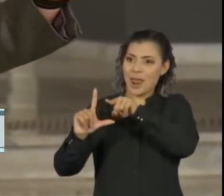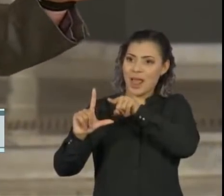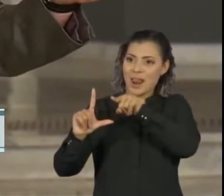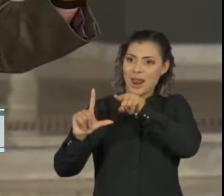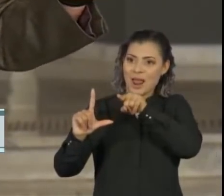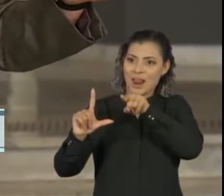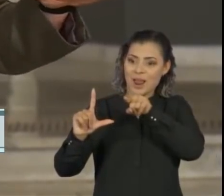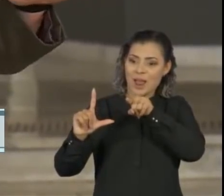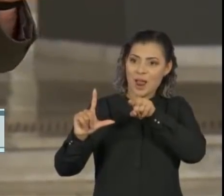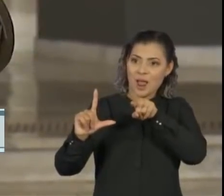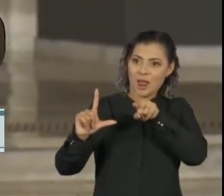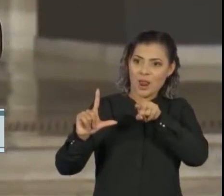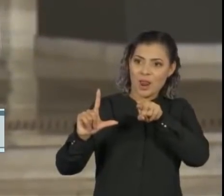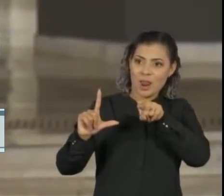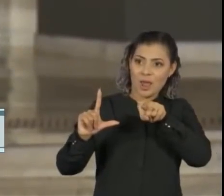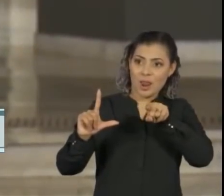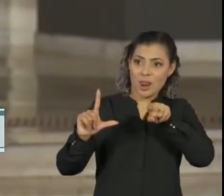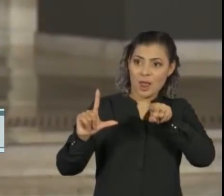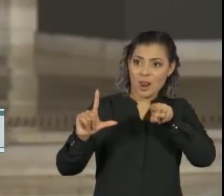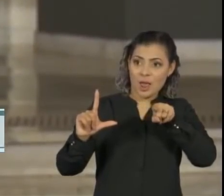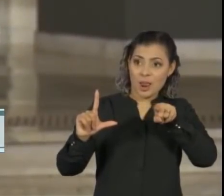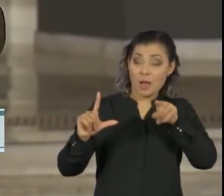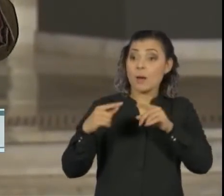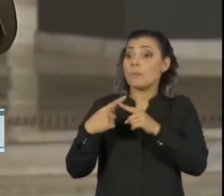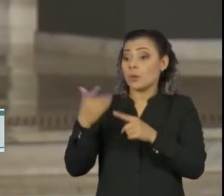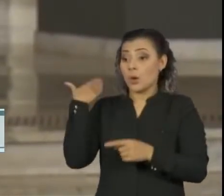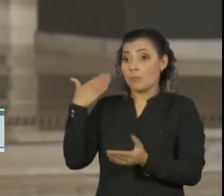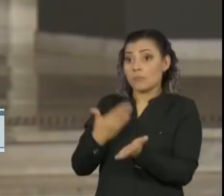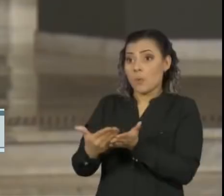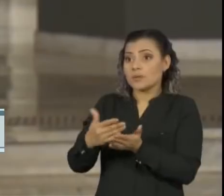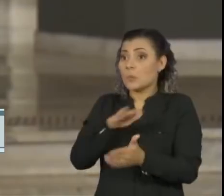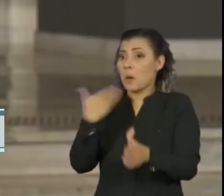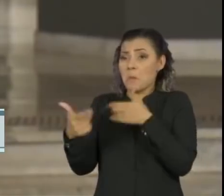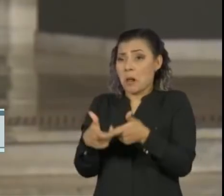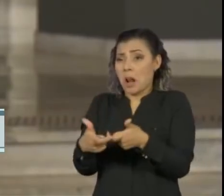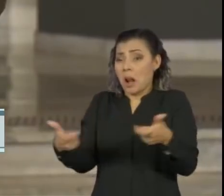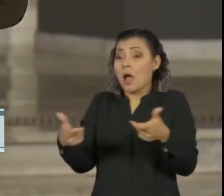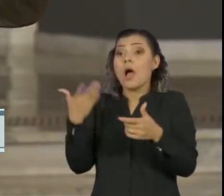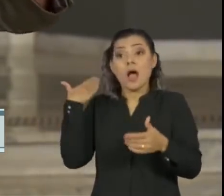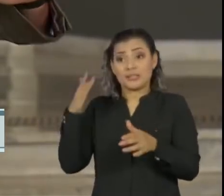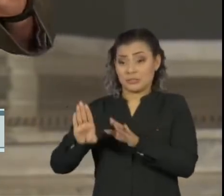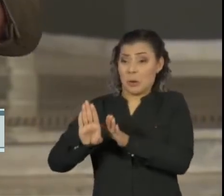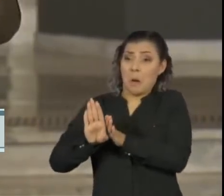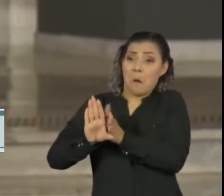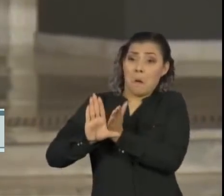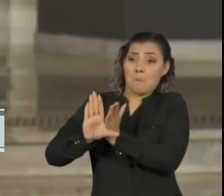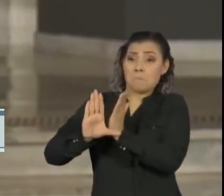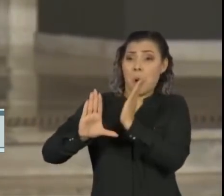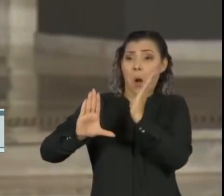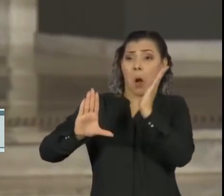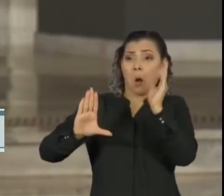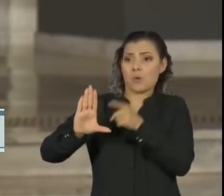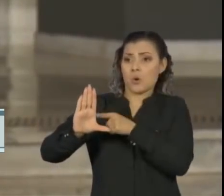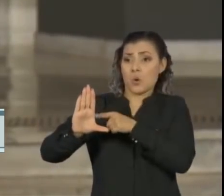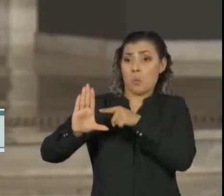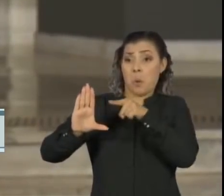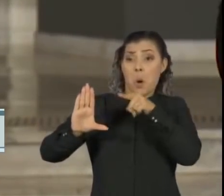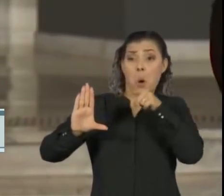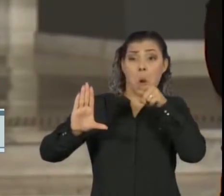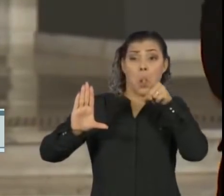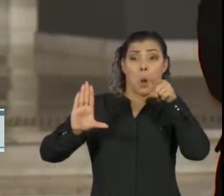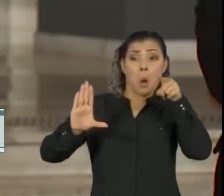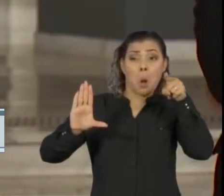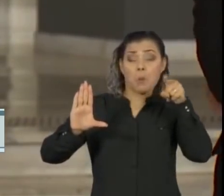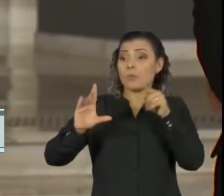No início, como ocorreram muitos óbitos, a inclinação era alta. Essa inclinação alta, quando você